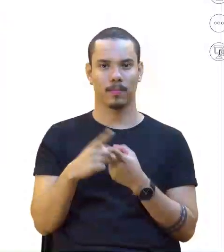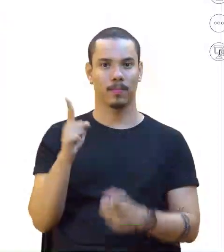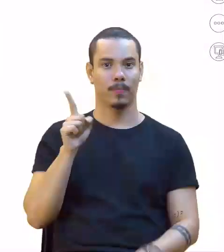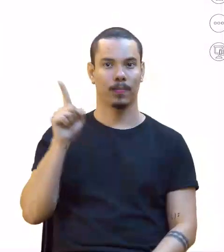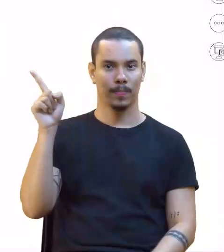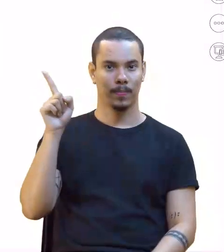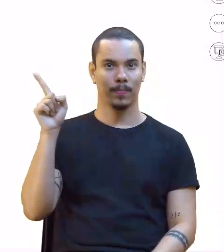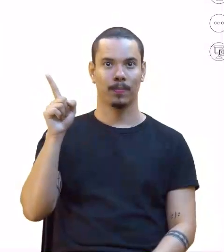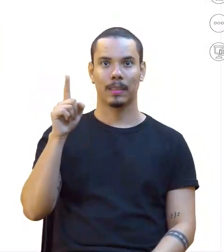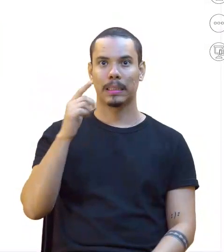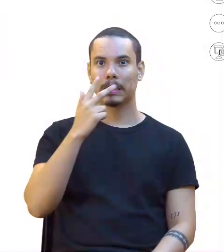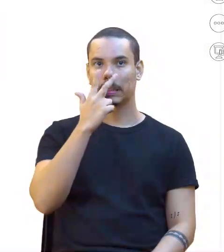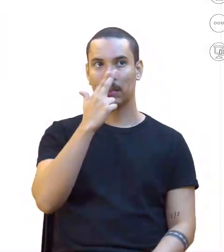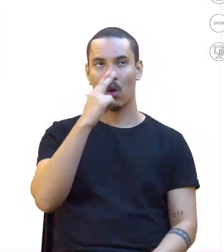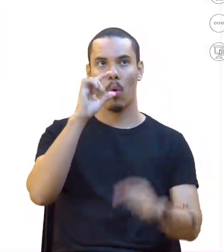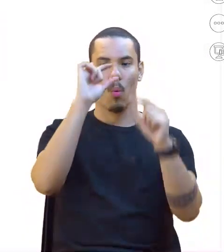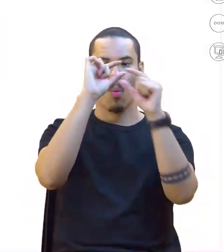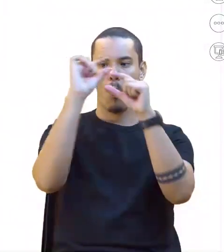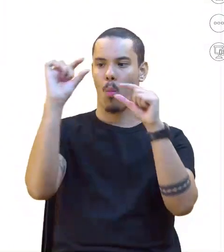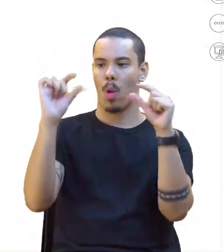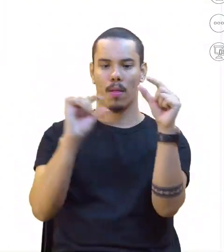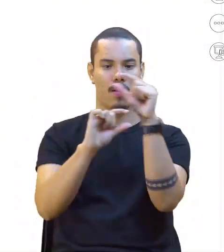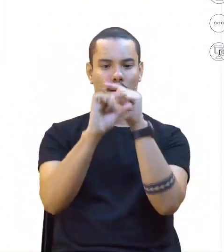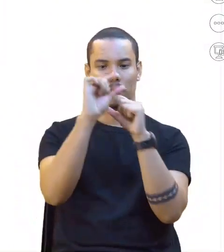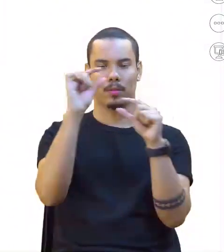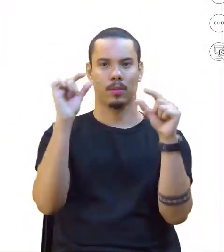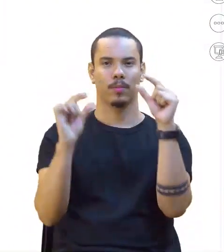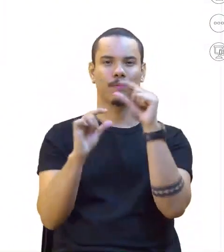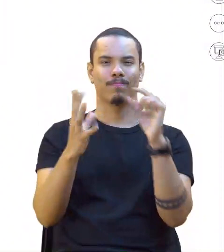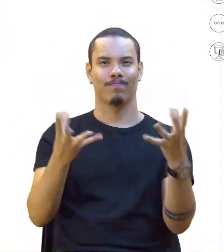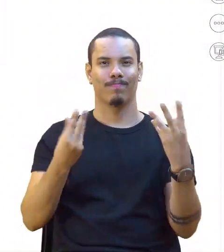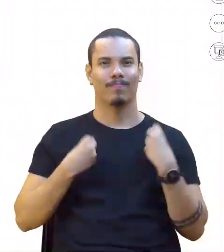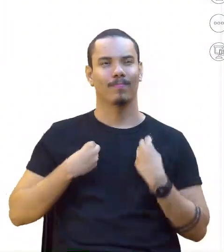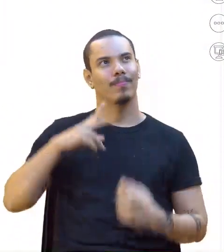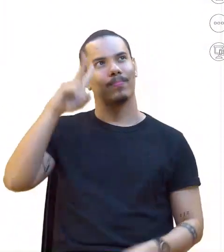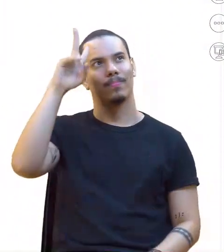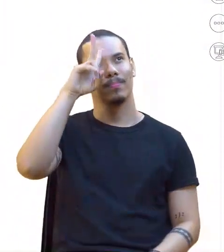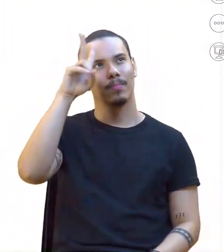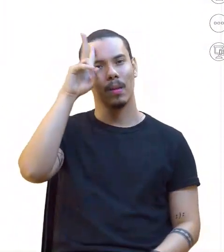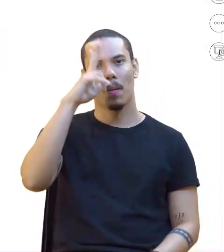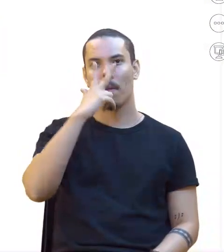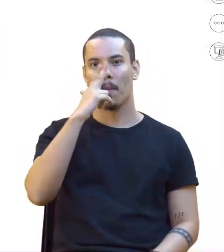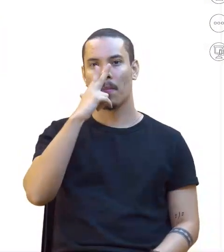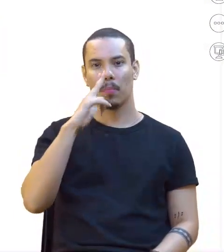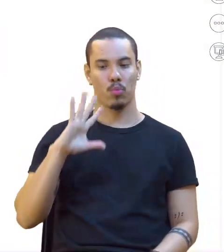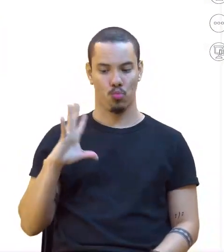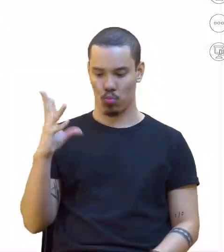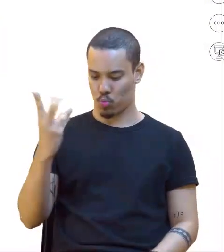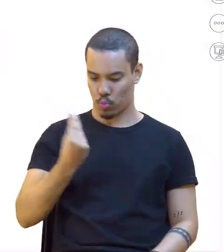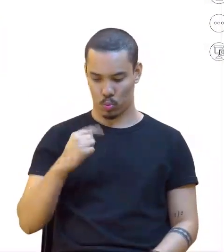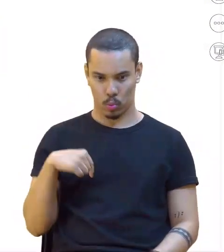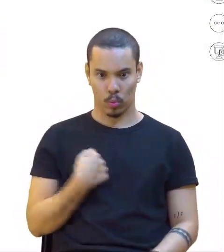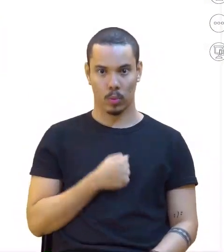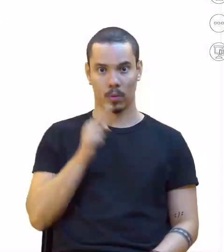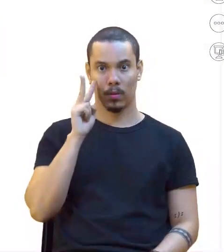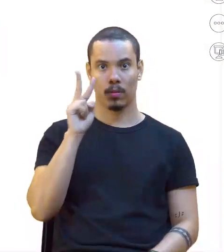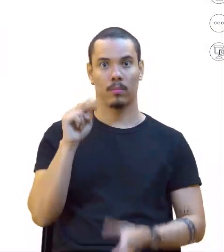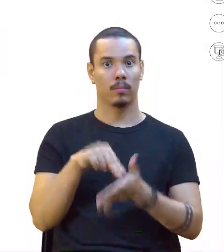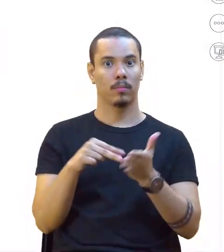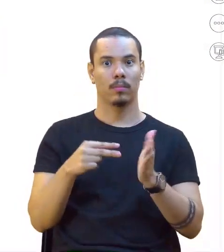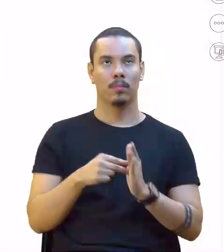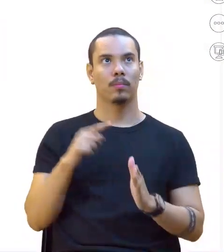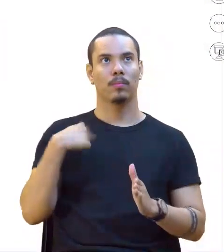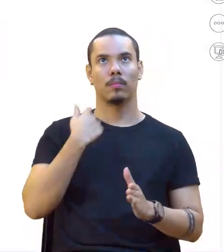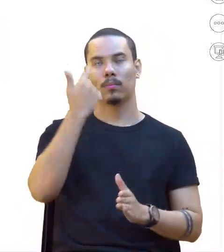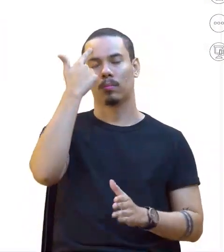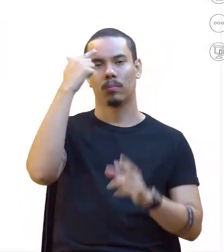esses quadradinhos, eles nos lembram, né, que tudo que a gente enxerga é uma construção, né,